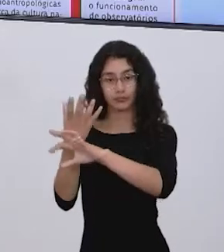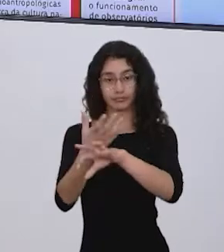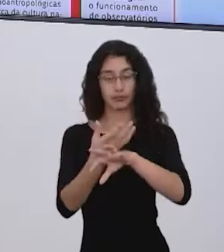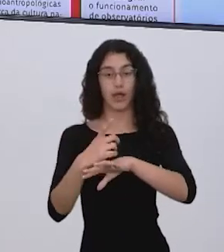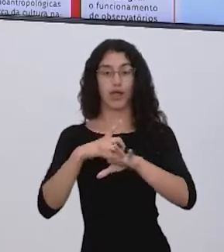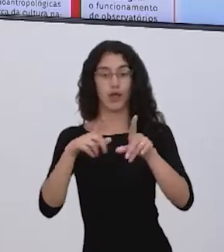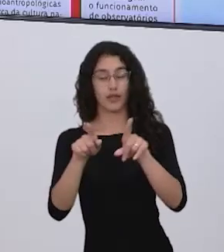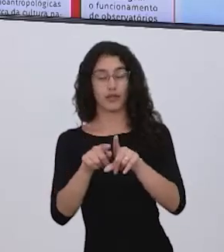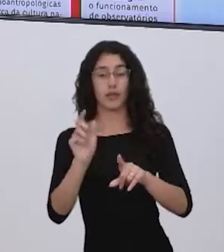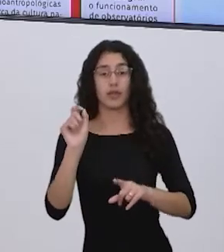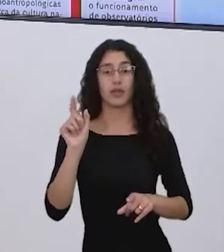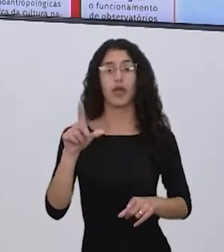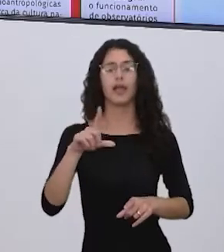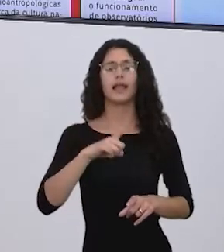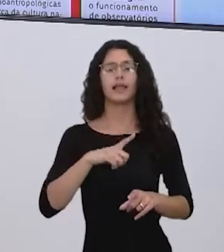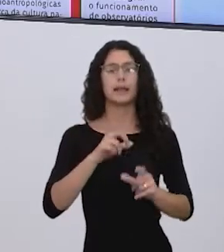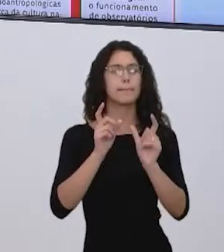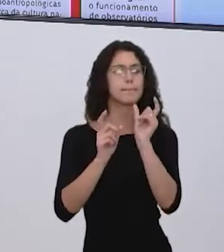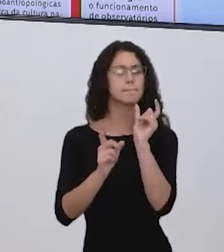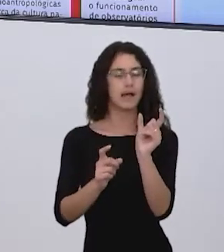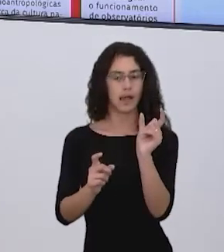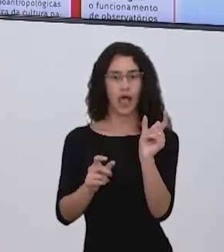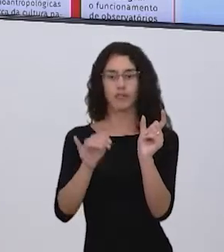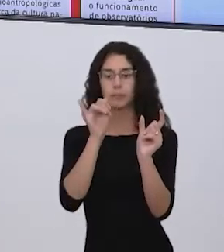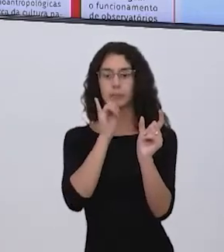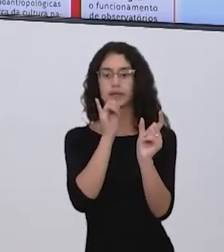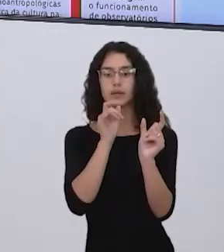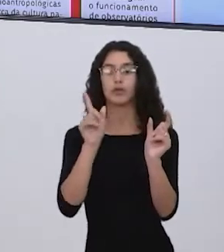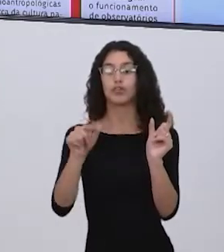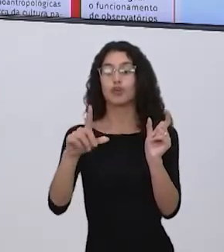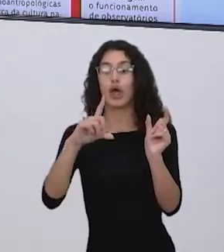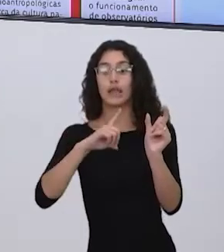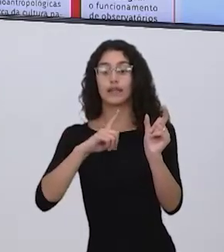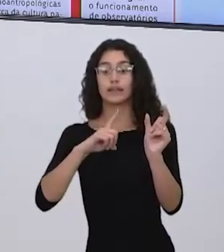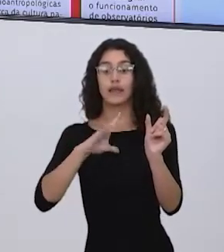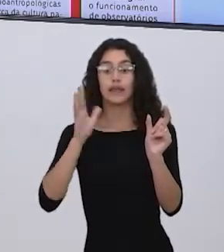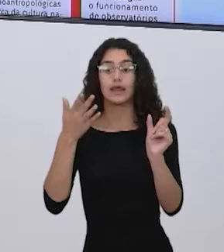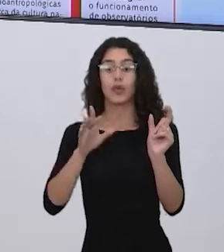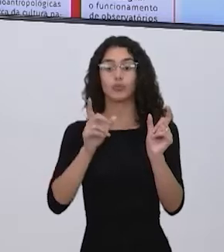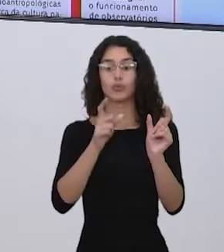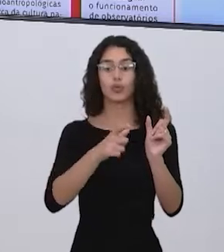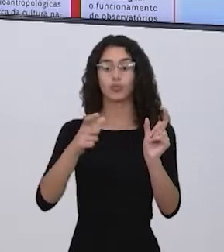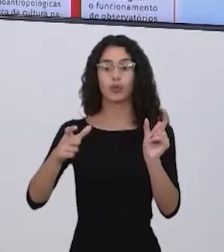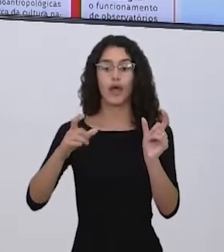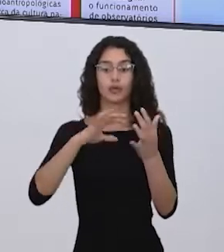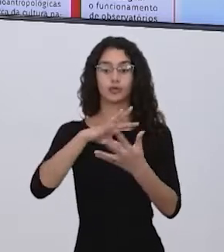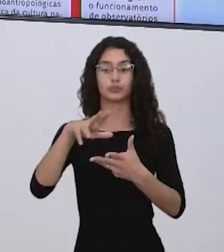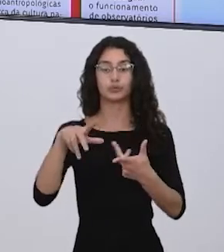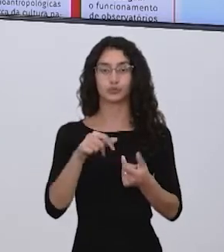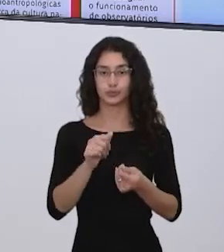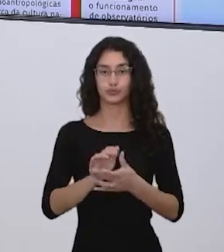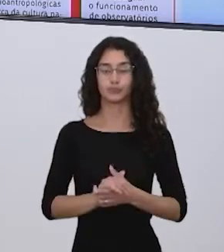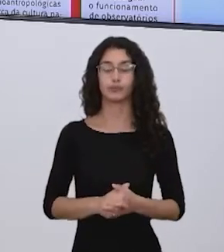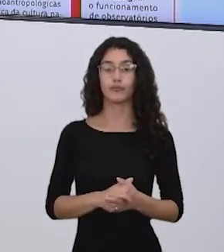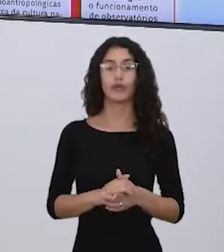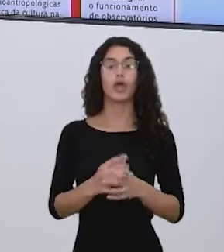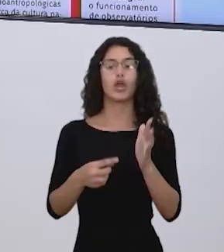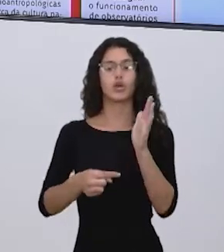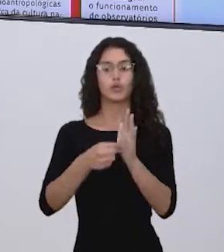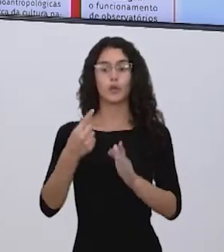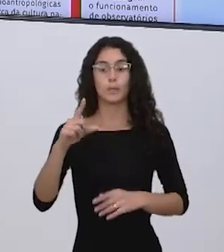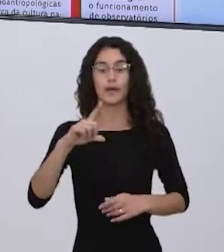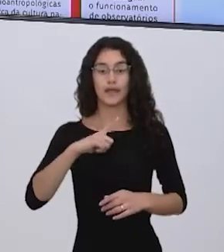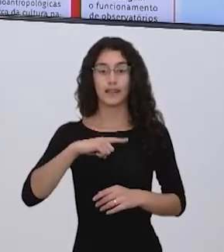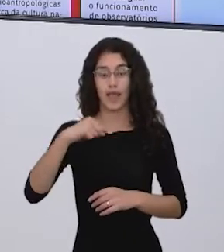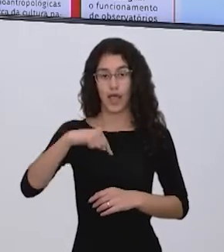componentes, que existem palavras, por exemplo, que só existem em alguns lugares do mundo. E uma das que